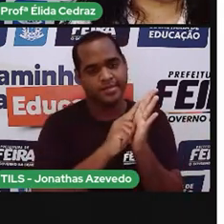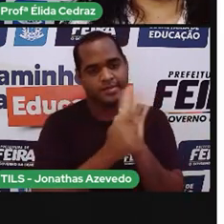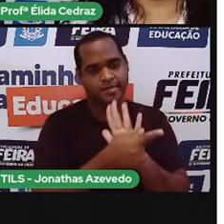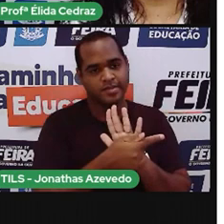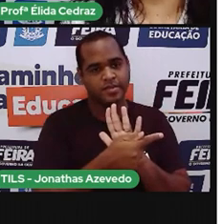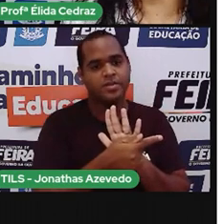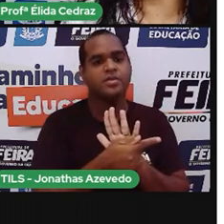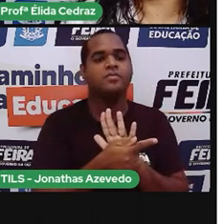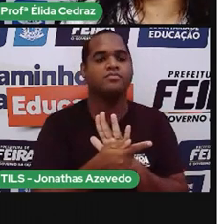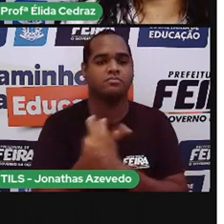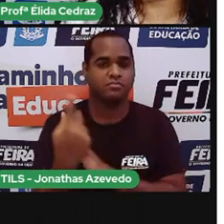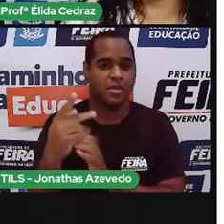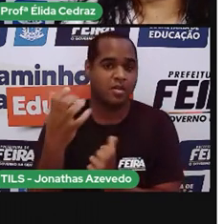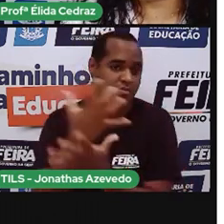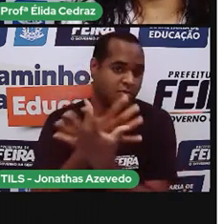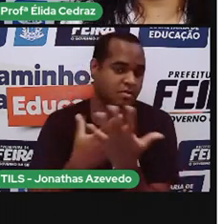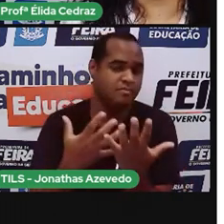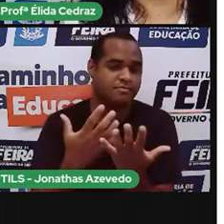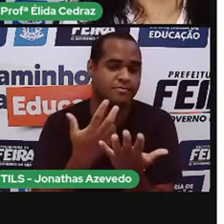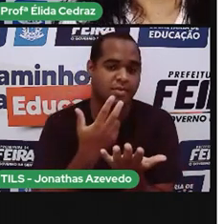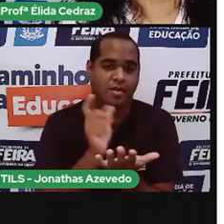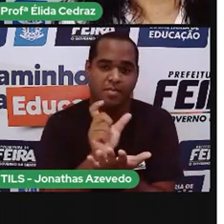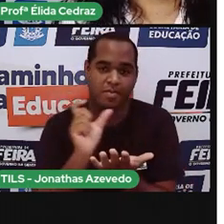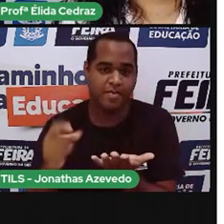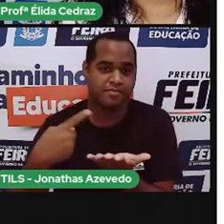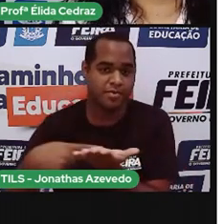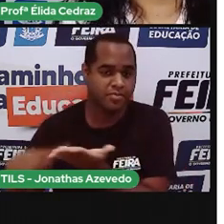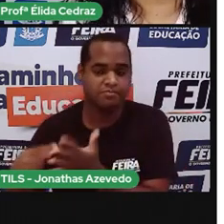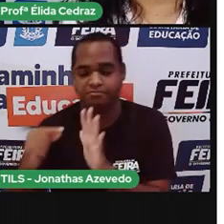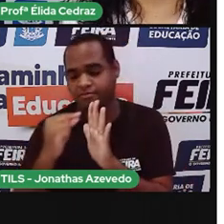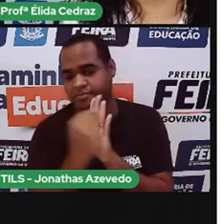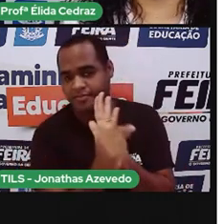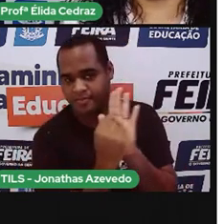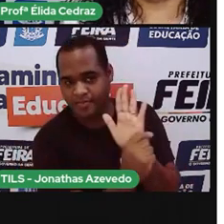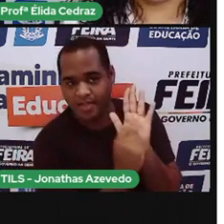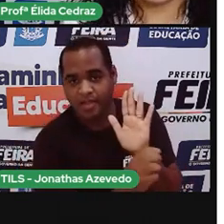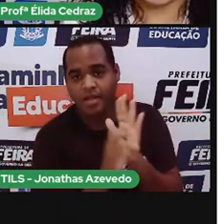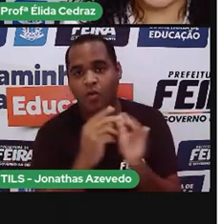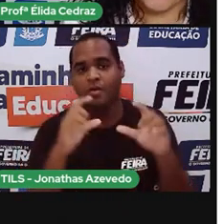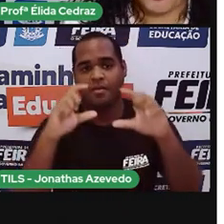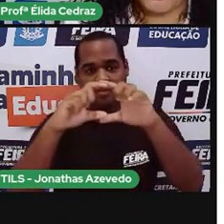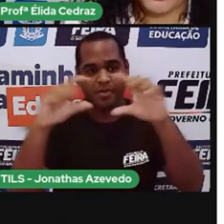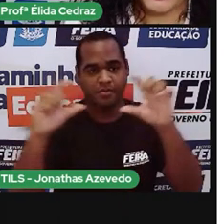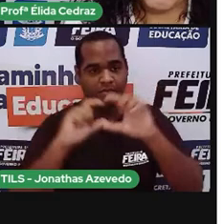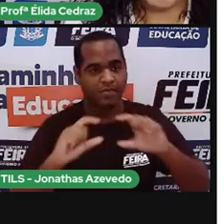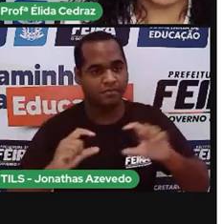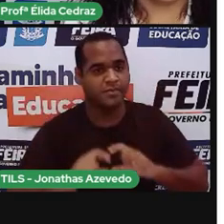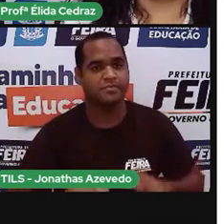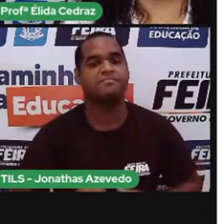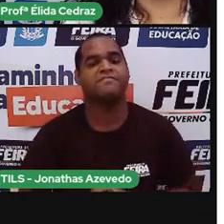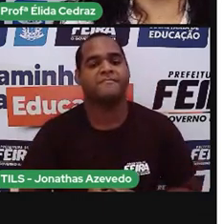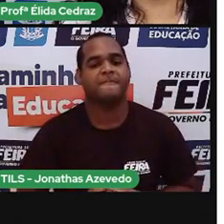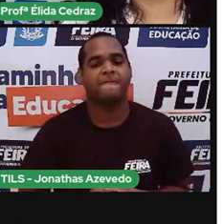música a mínima o verso e estrofe